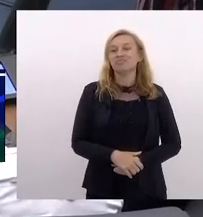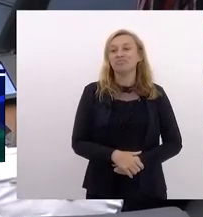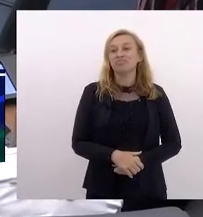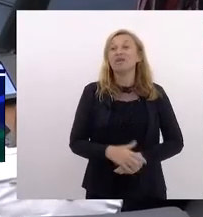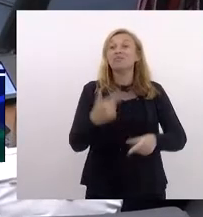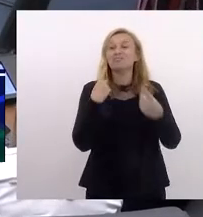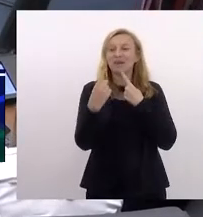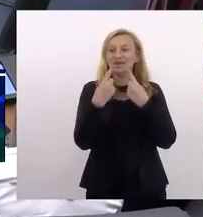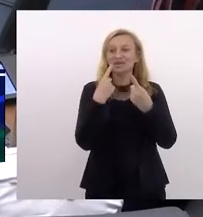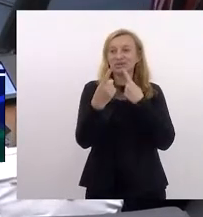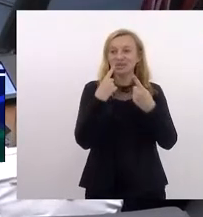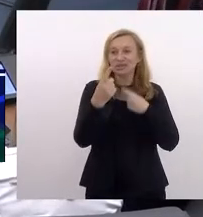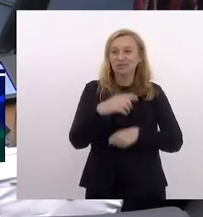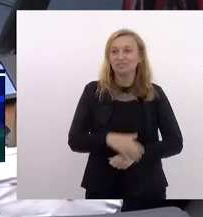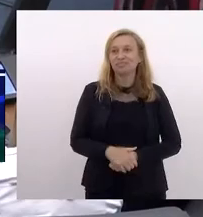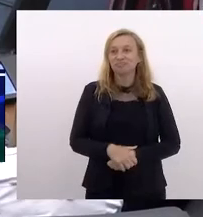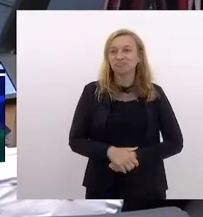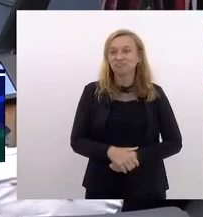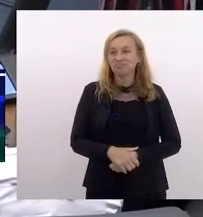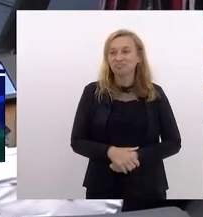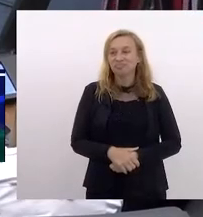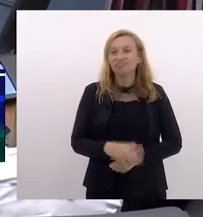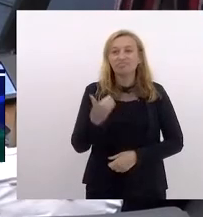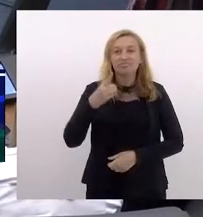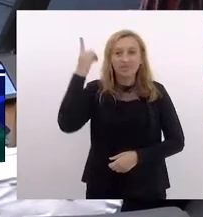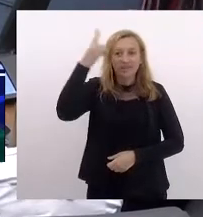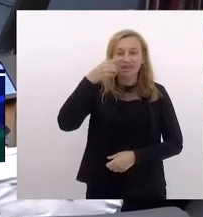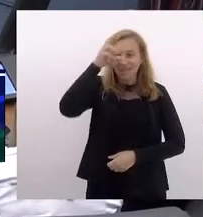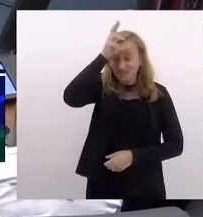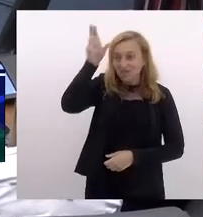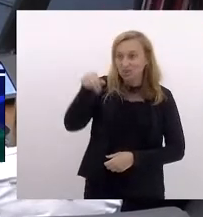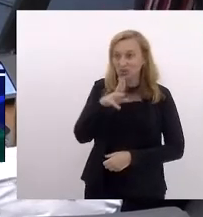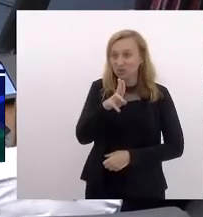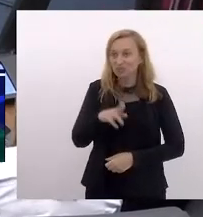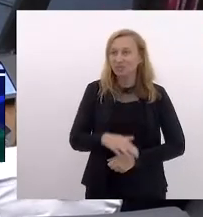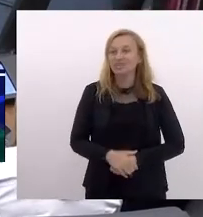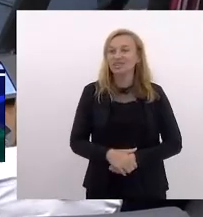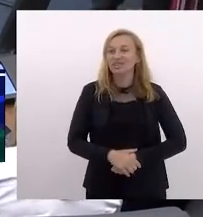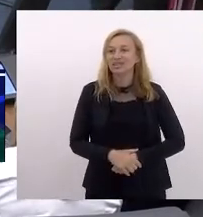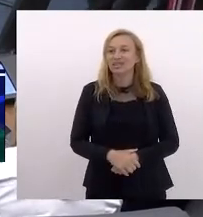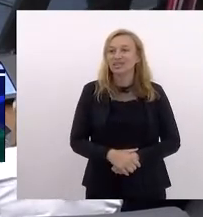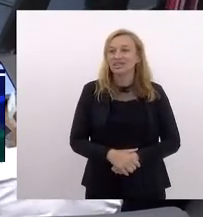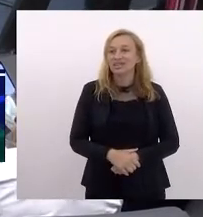e para discutir deputada tia Ju Ju